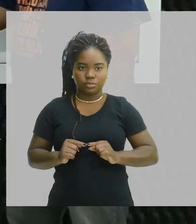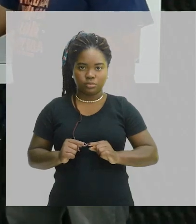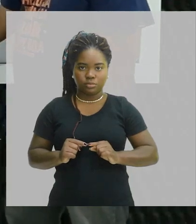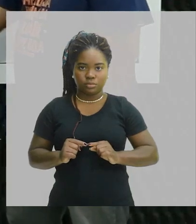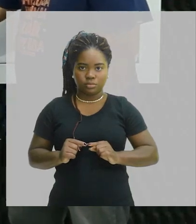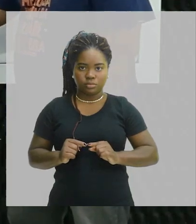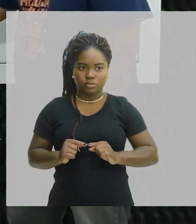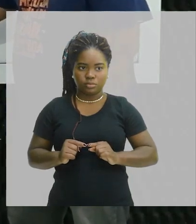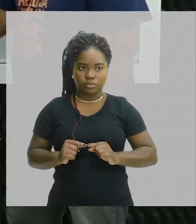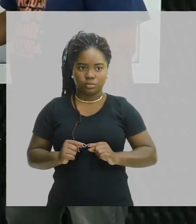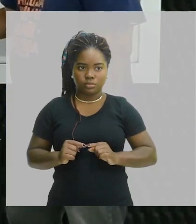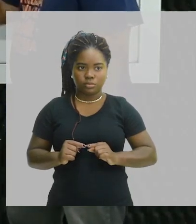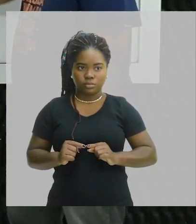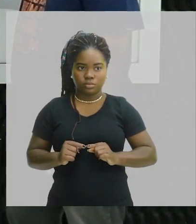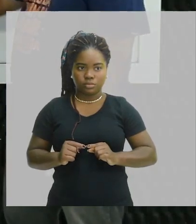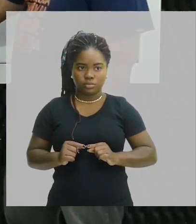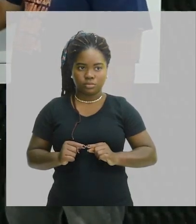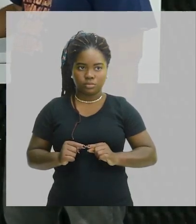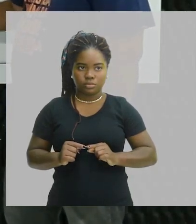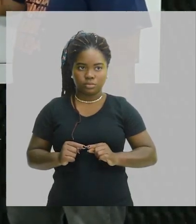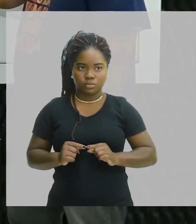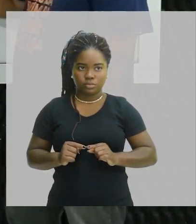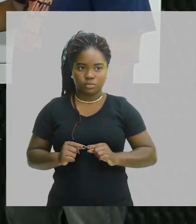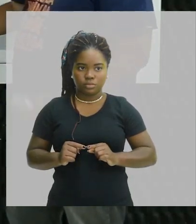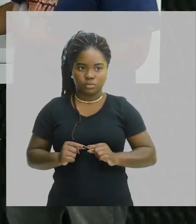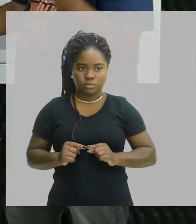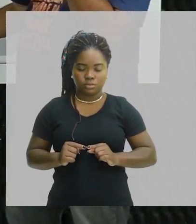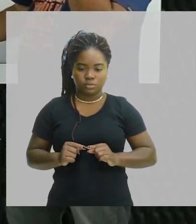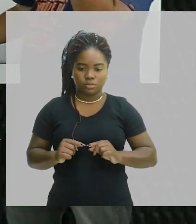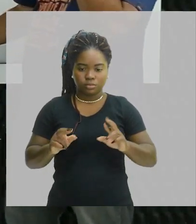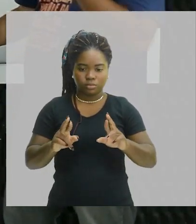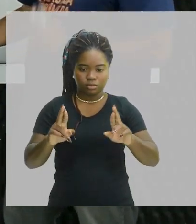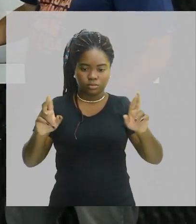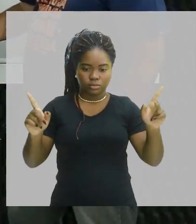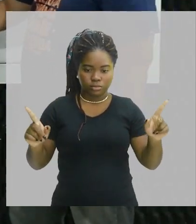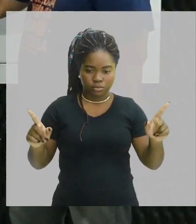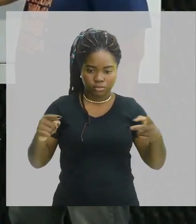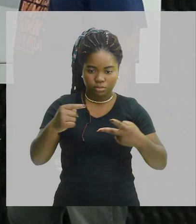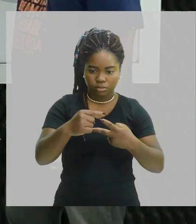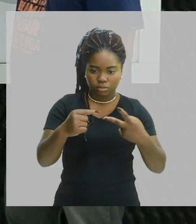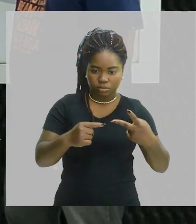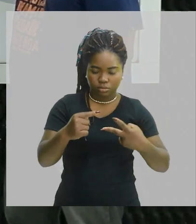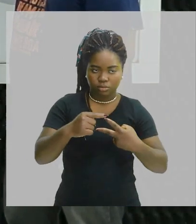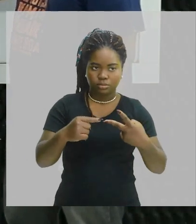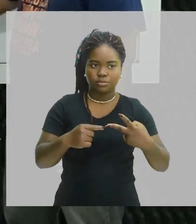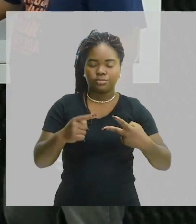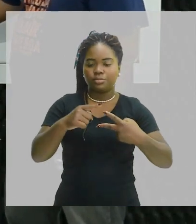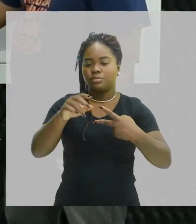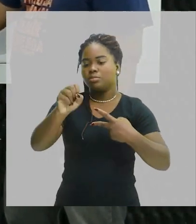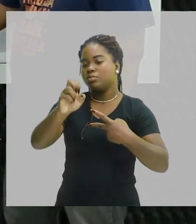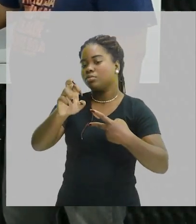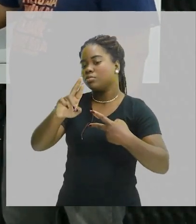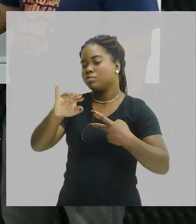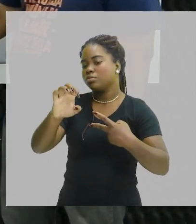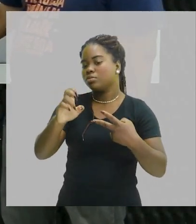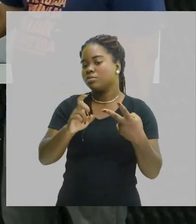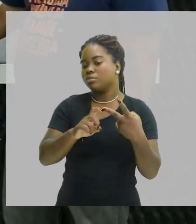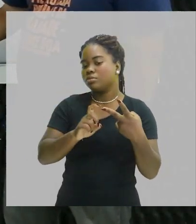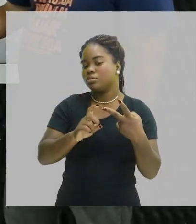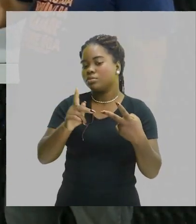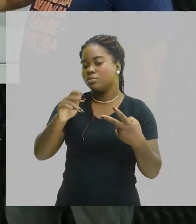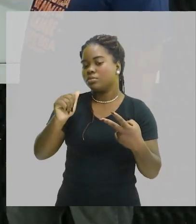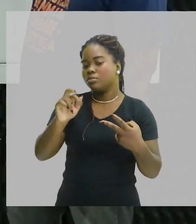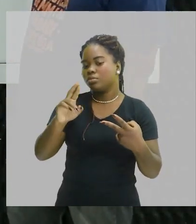eles compartilham, né, do mesmo jeito. Então, nós temos aqui uma diferença entre eles, né? Associação em série, associação em